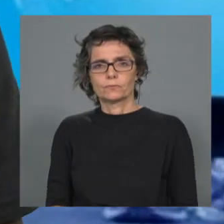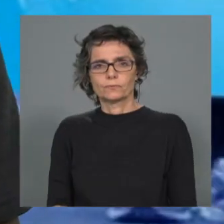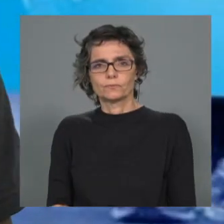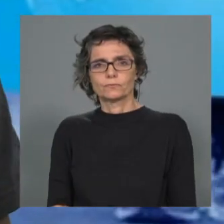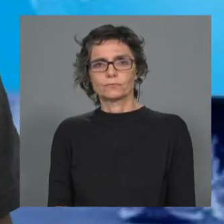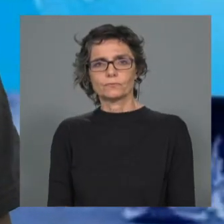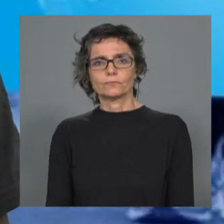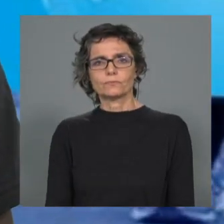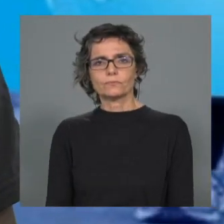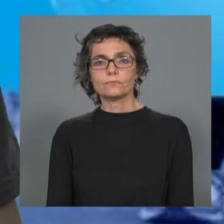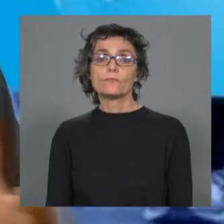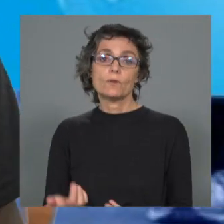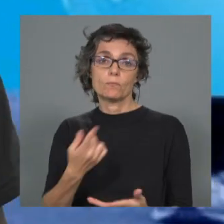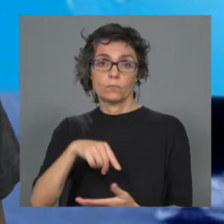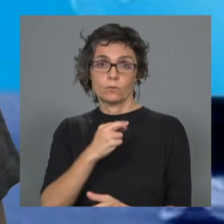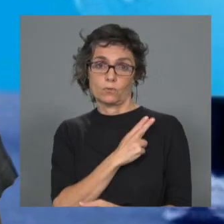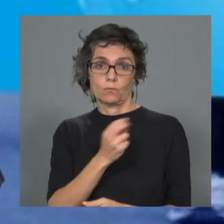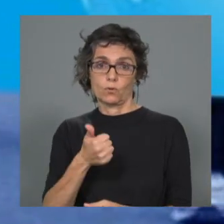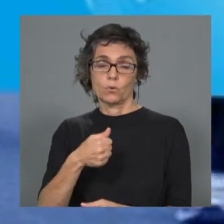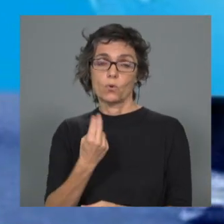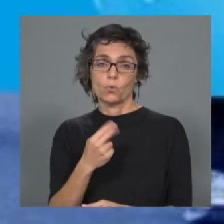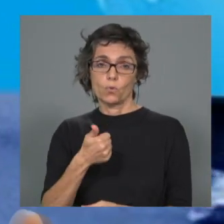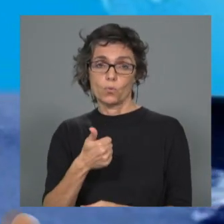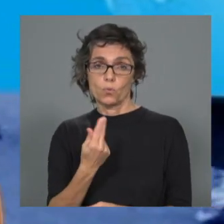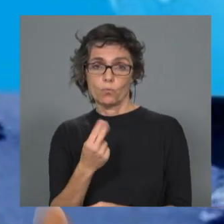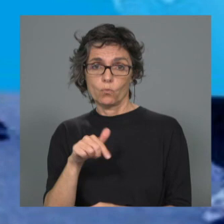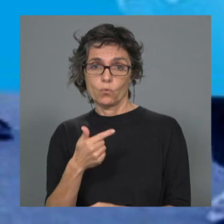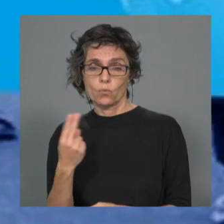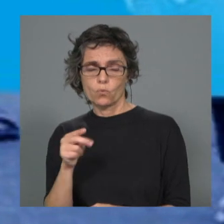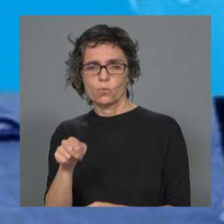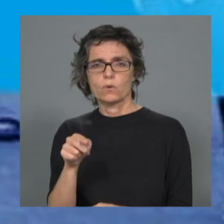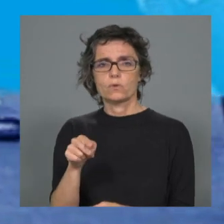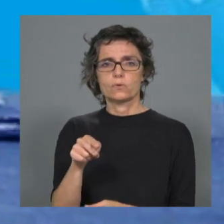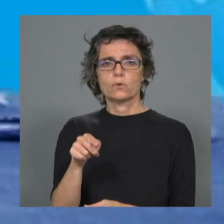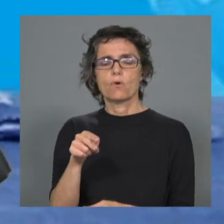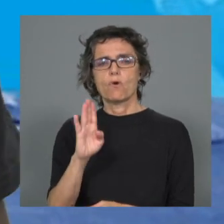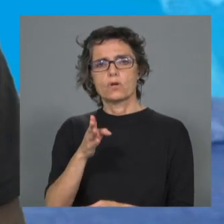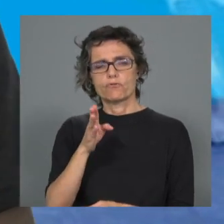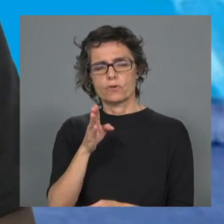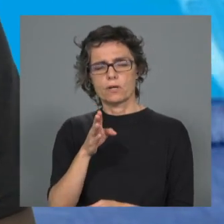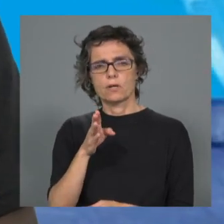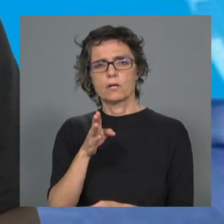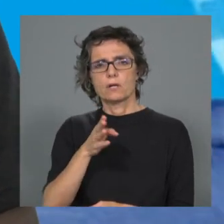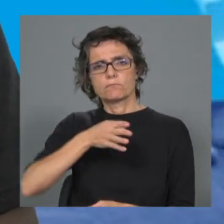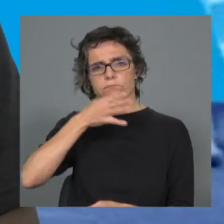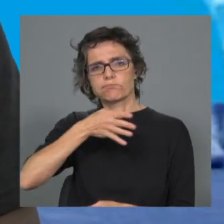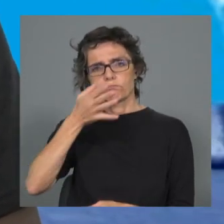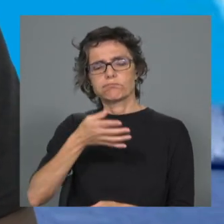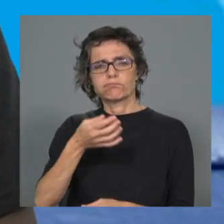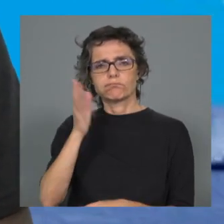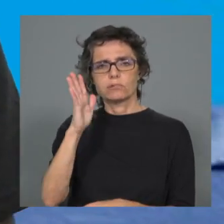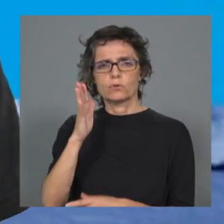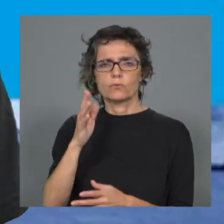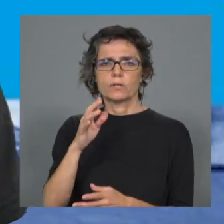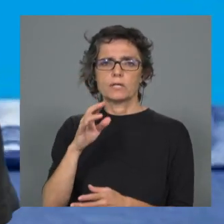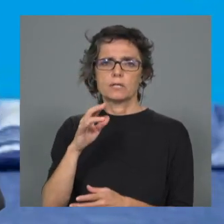aqui na academia, e eu já tive a oportunidade de partilhar aquilo que é a minha história de vida na conferência Vidas Ubuntu,